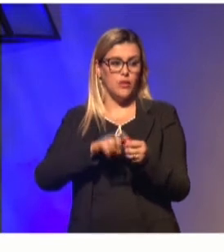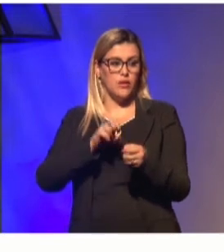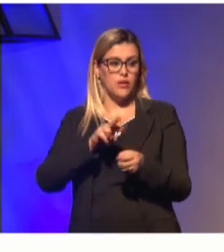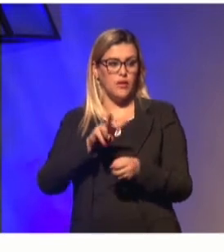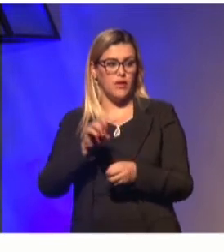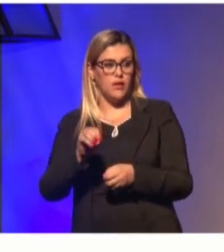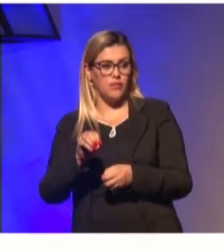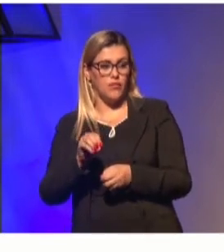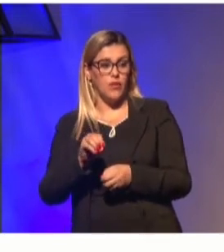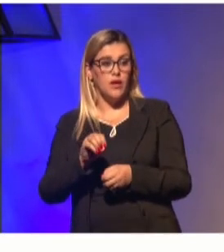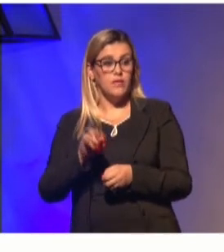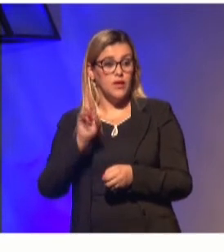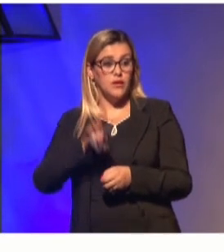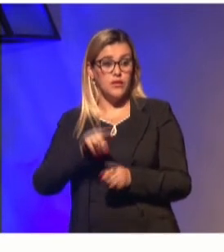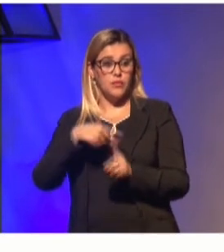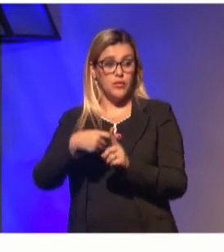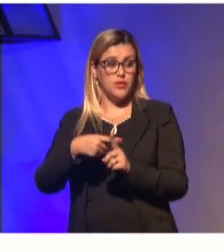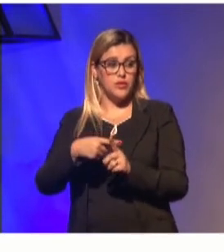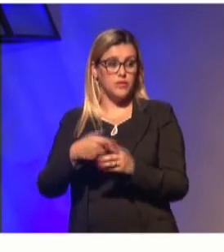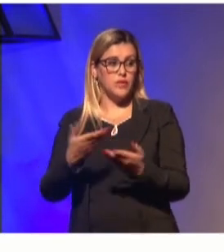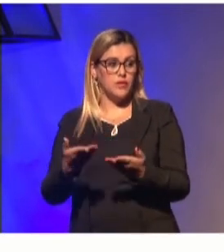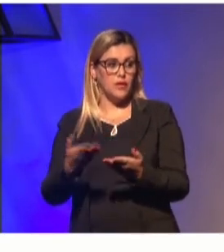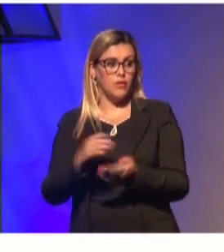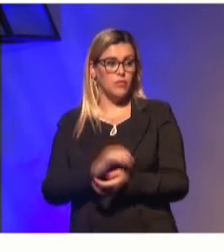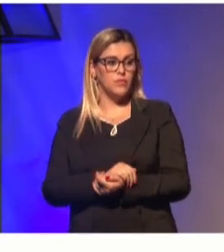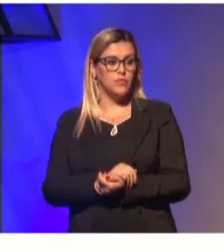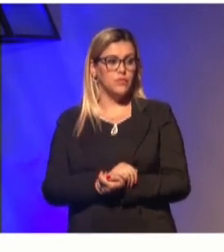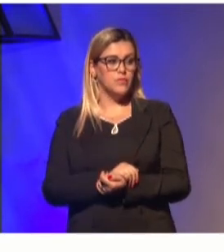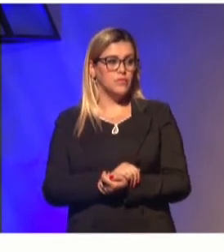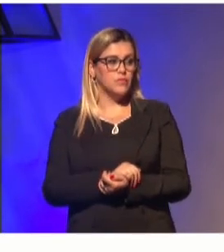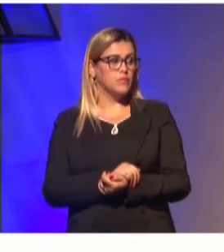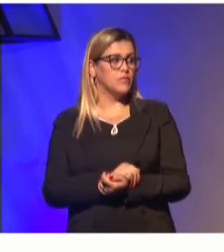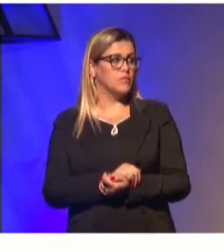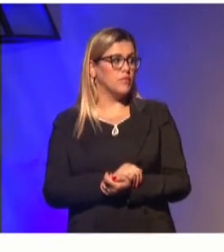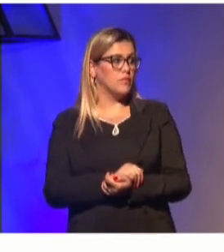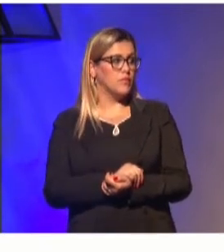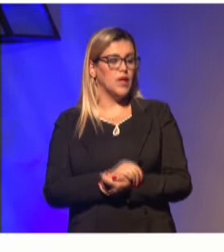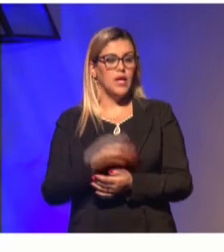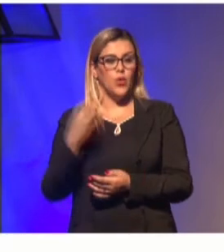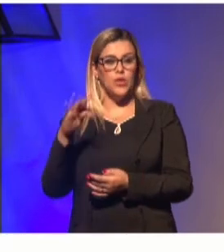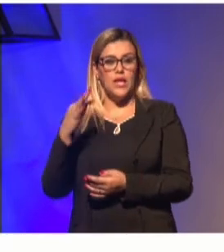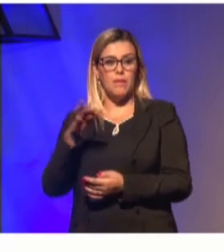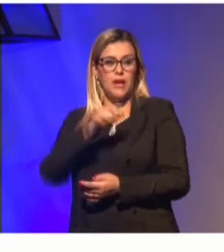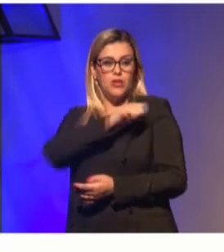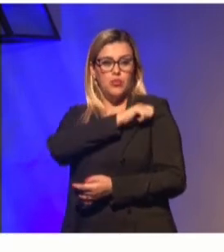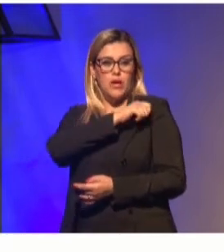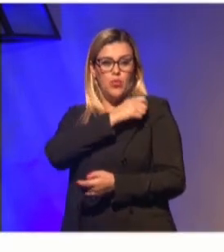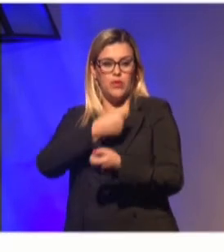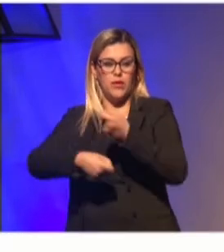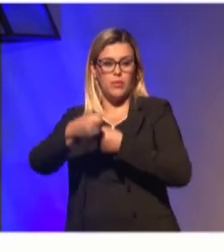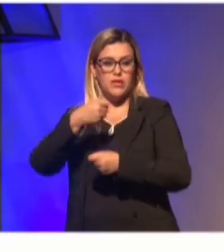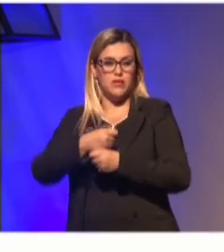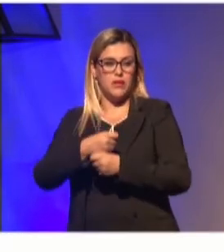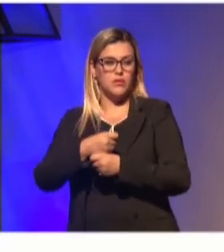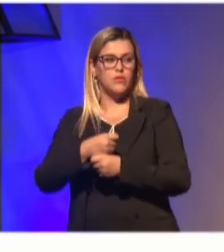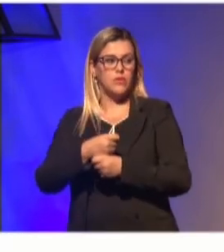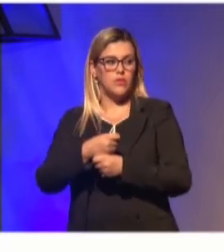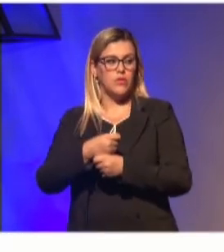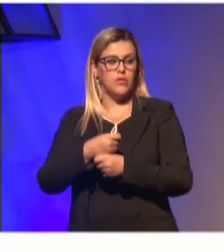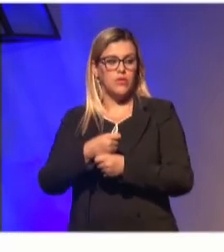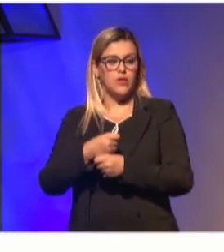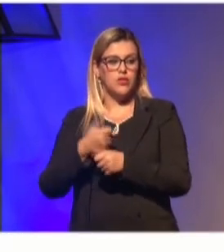alguns resultados positivos. Então esse é um trabalho da Luana, nossa aluna, que foi publicado ano passado, em que a gente comparou o